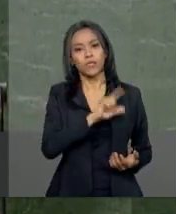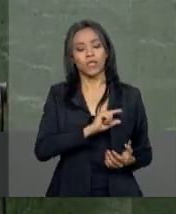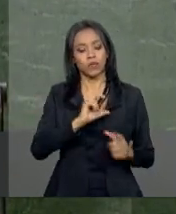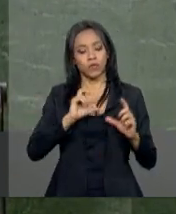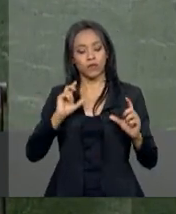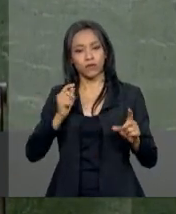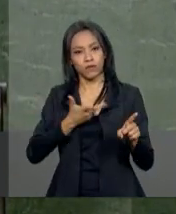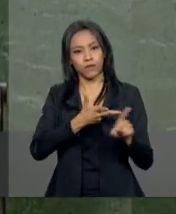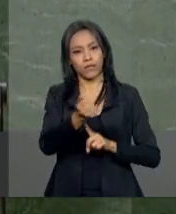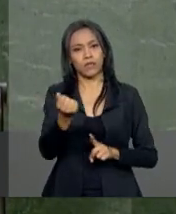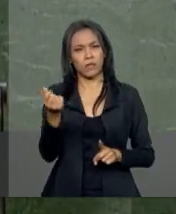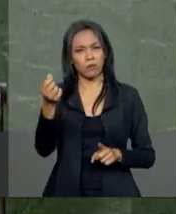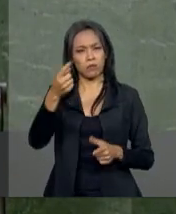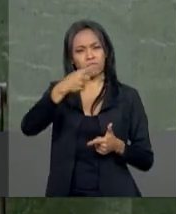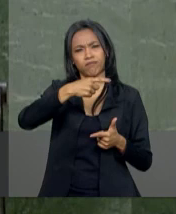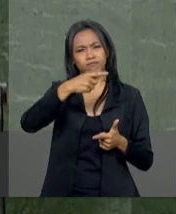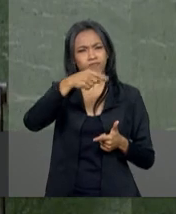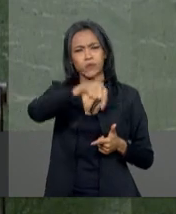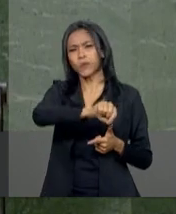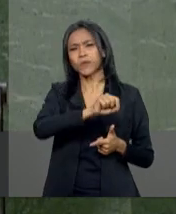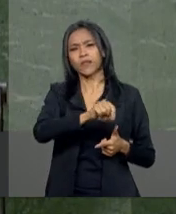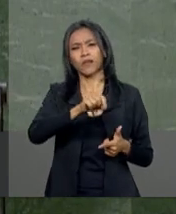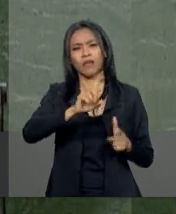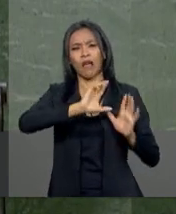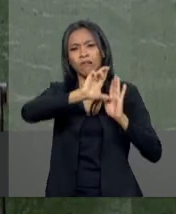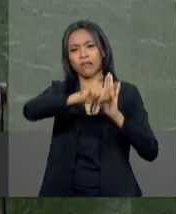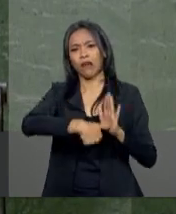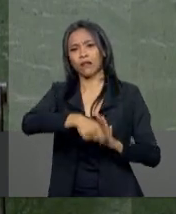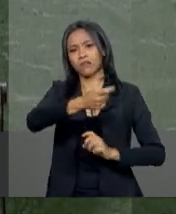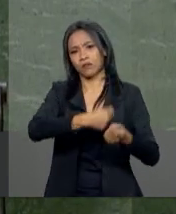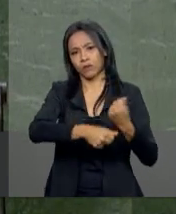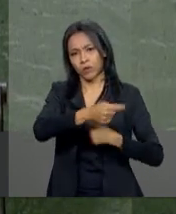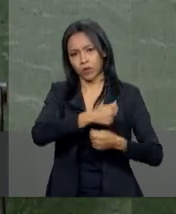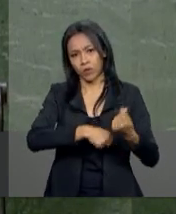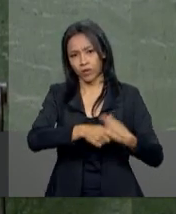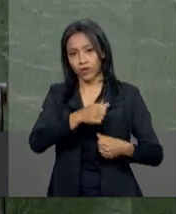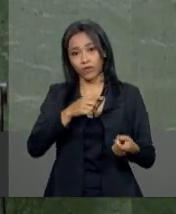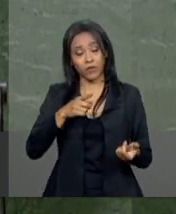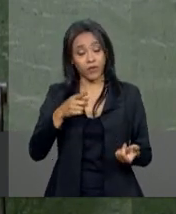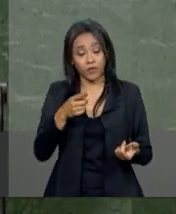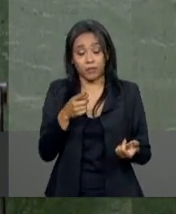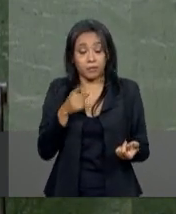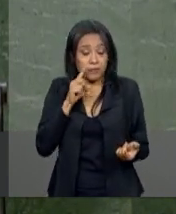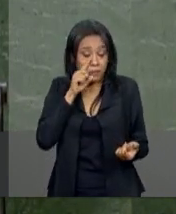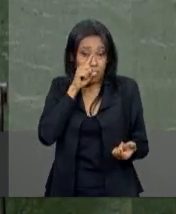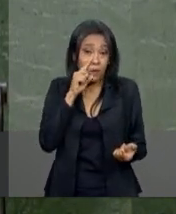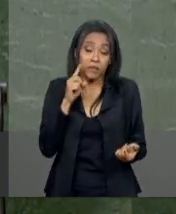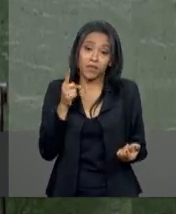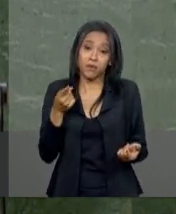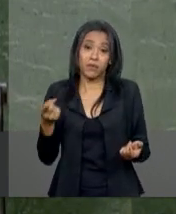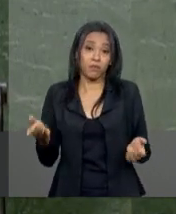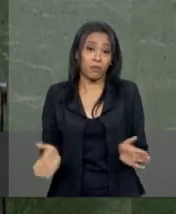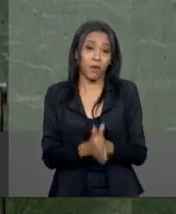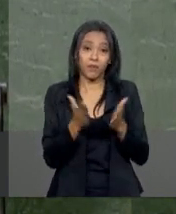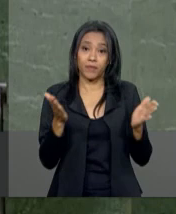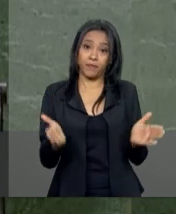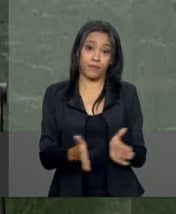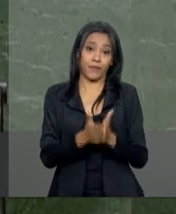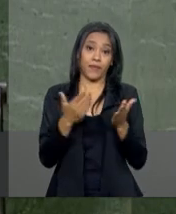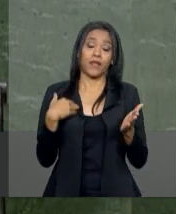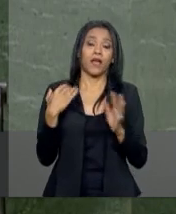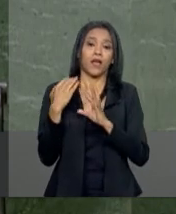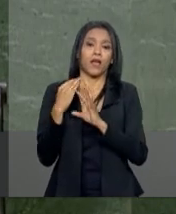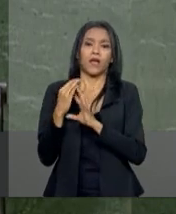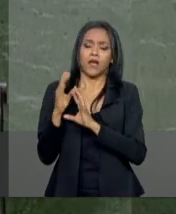história em sessão com severas consequências para a sociedade sobretudo para os mais pobres recolocamos as contas